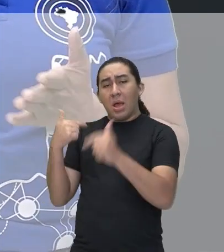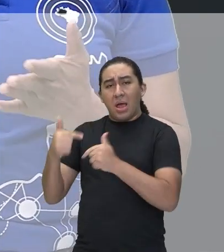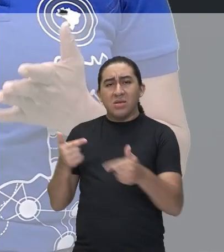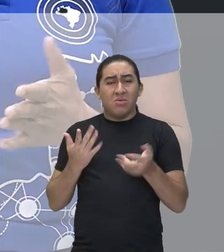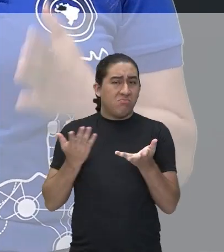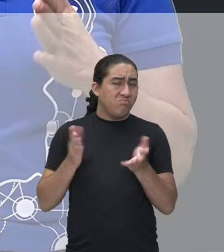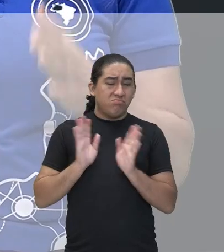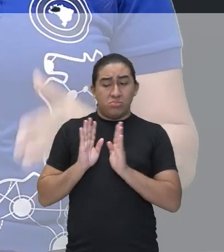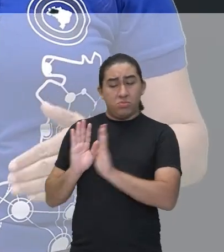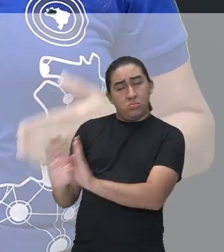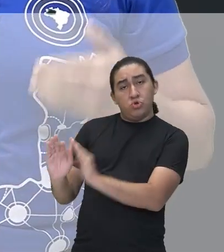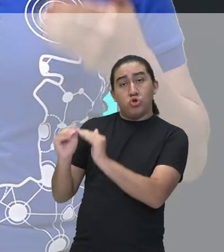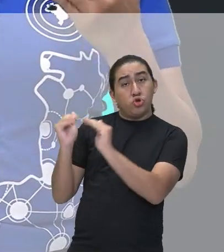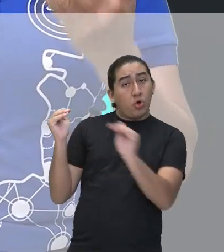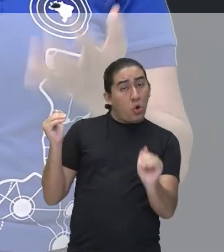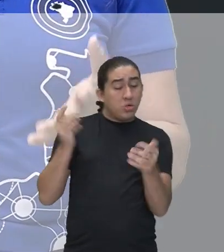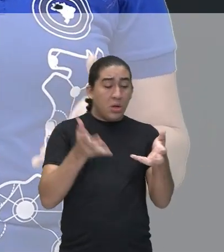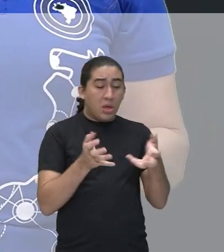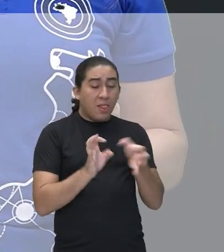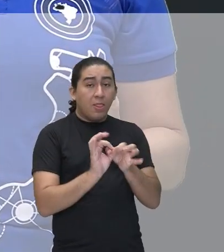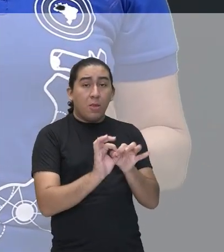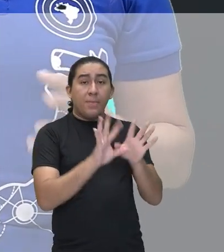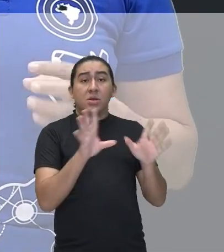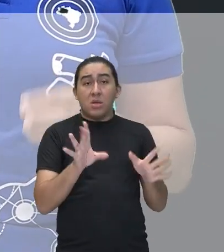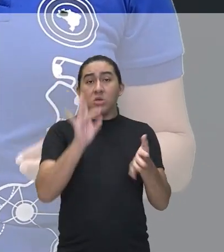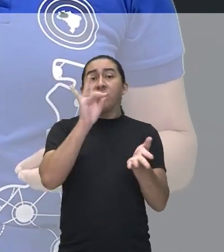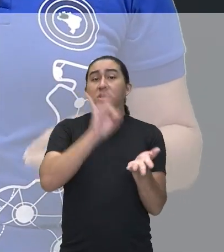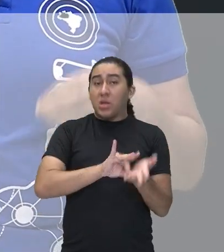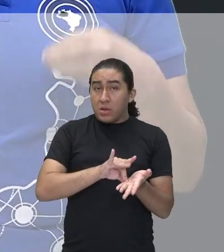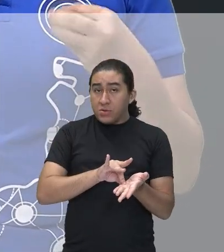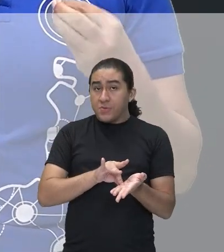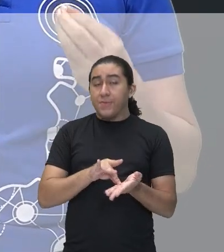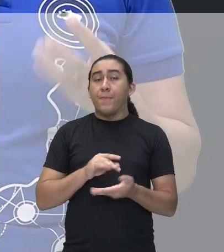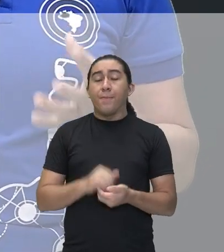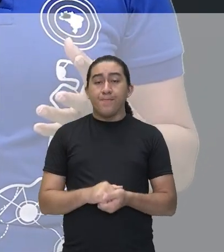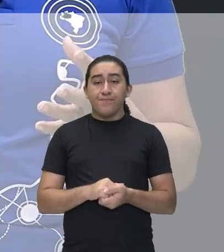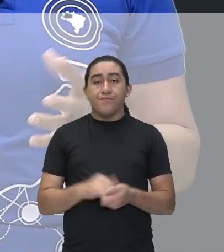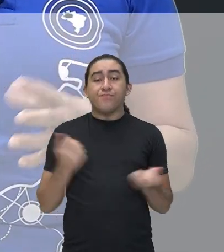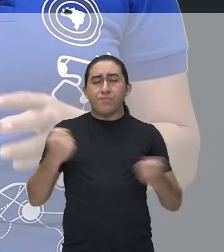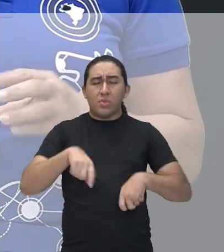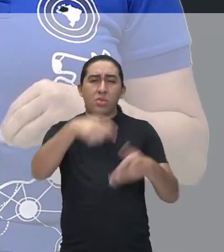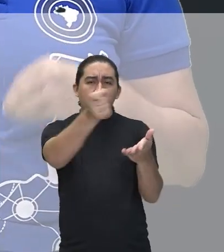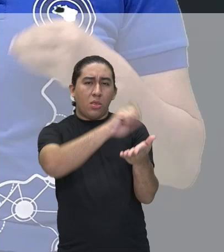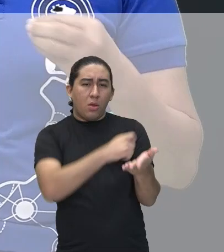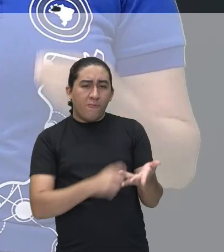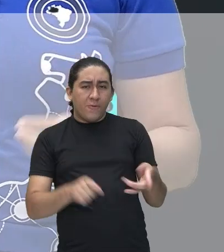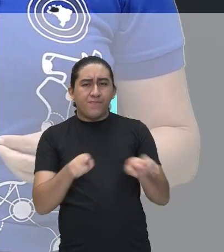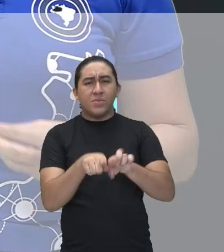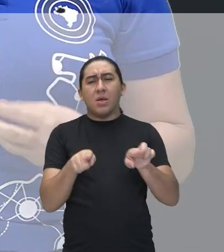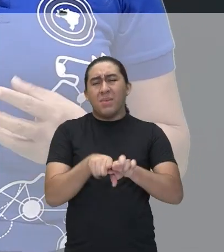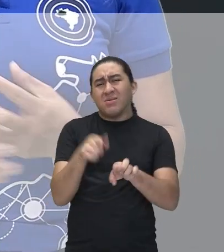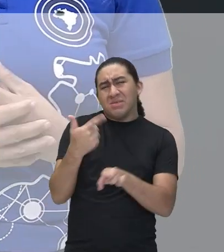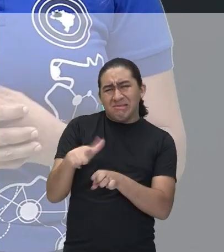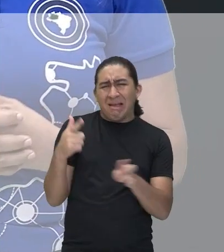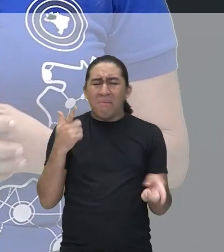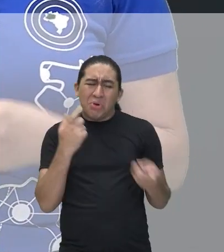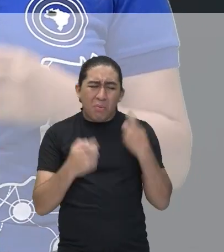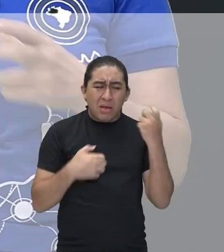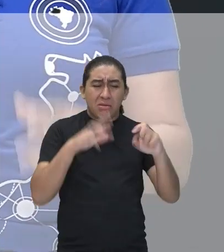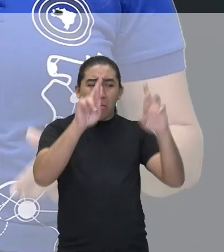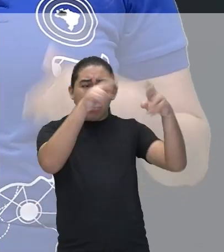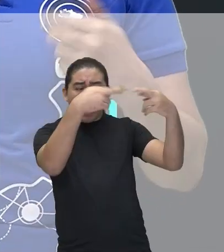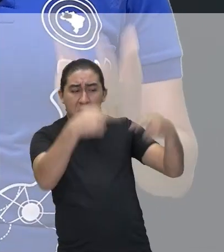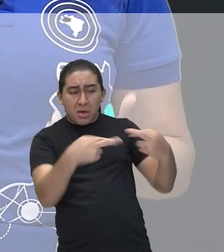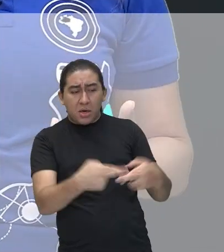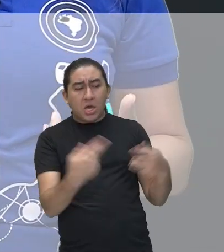Eles querem mais liberdade para escrever, sem muitas rimas, né?